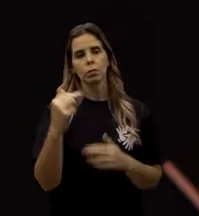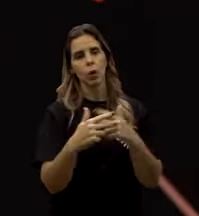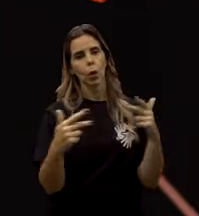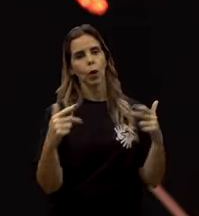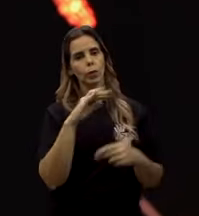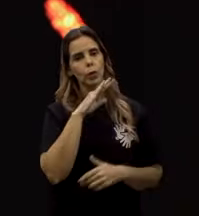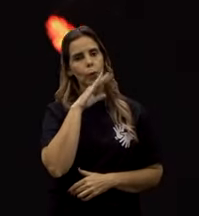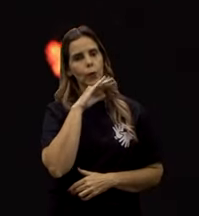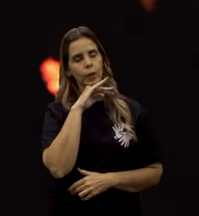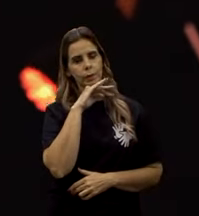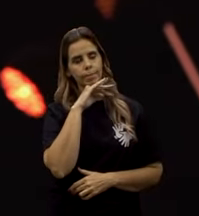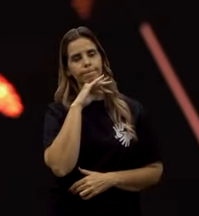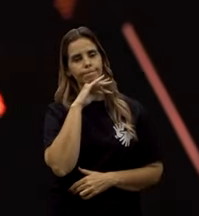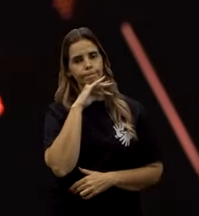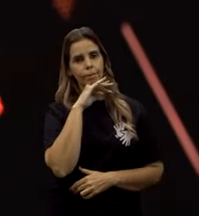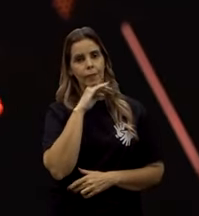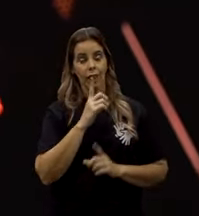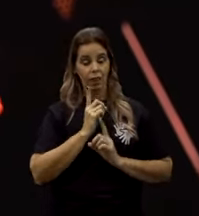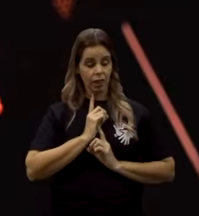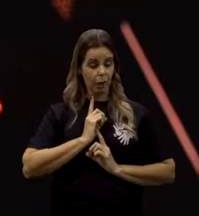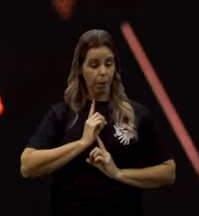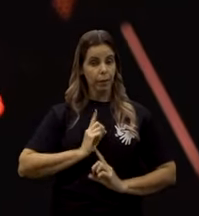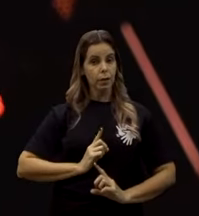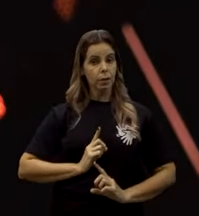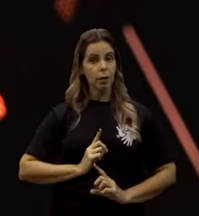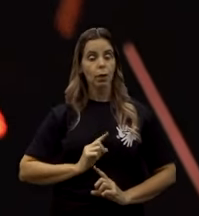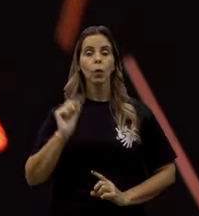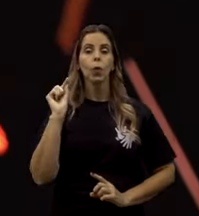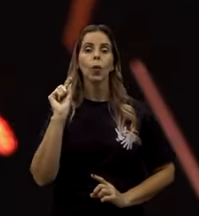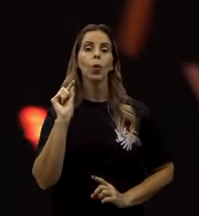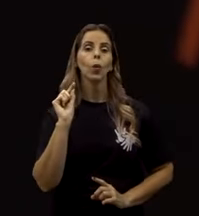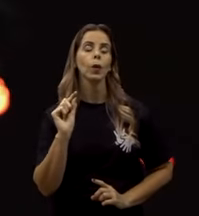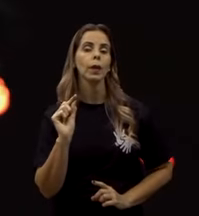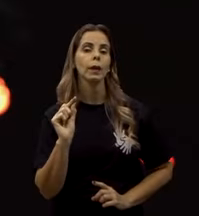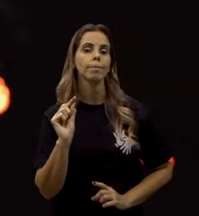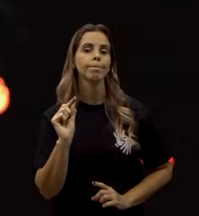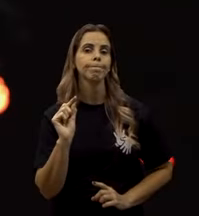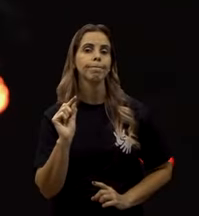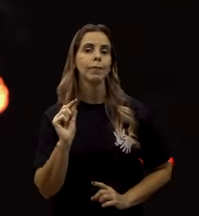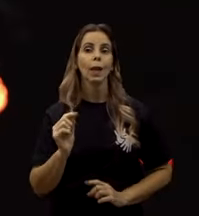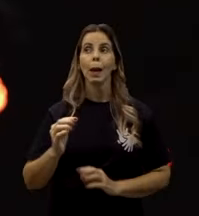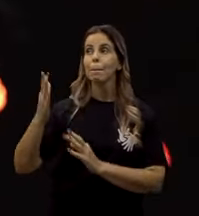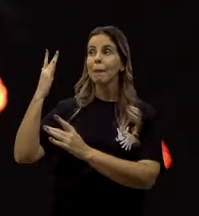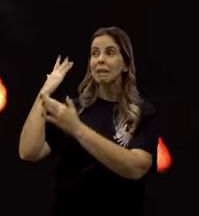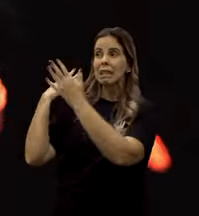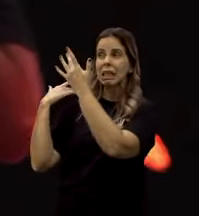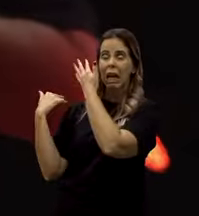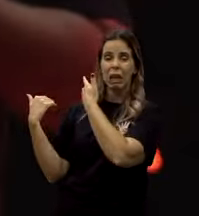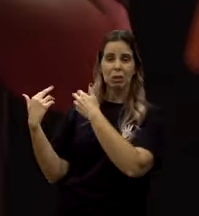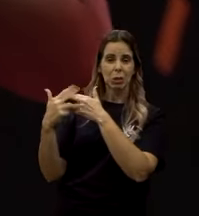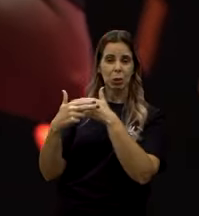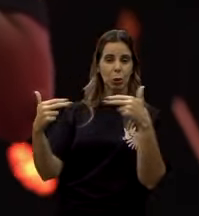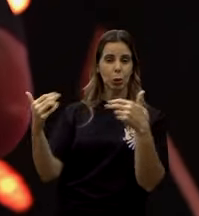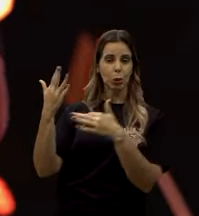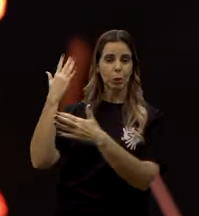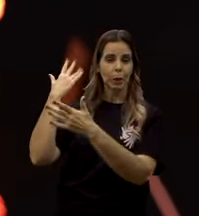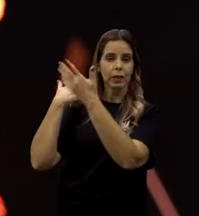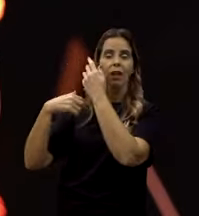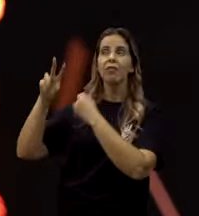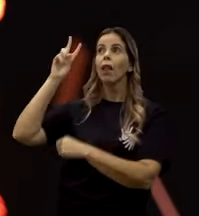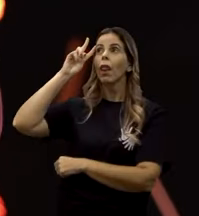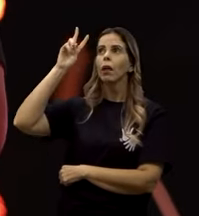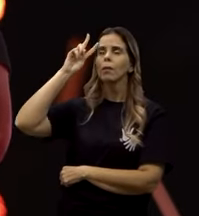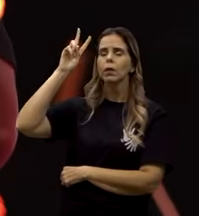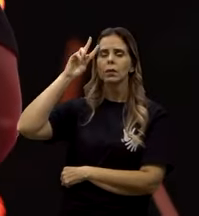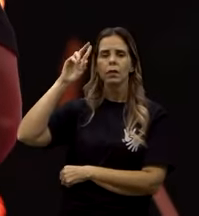eu vou repetir sabe o que que é depressão acúmulo de passado e eu te pergunto por que que você tá lembrando